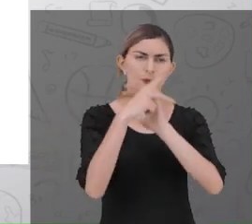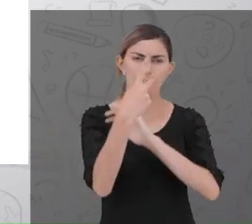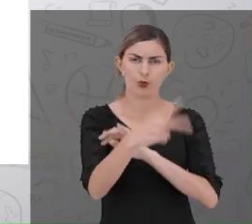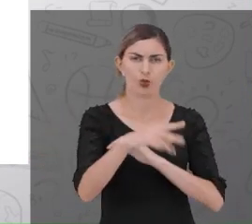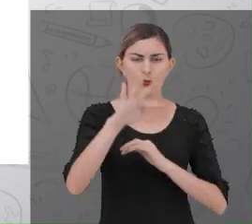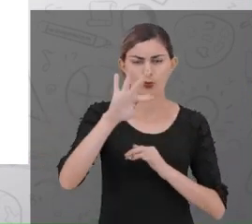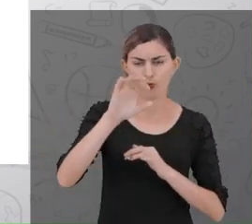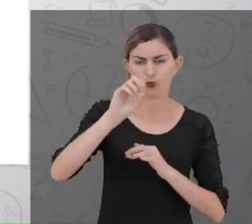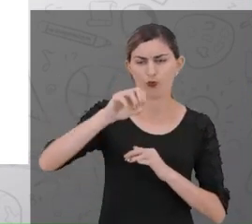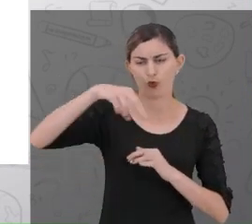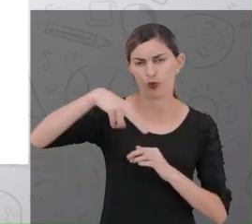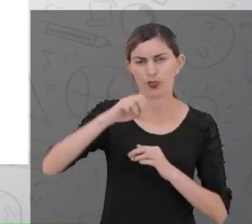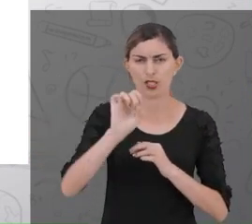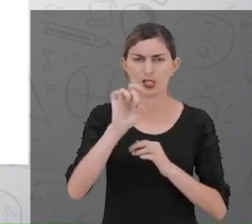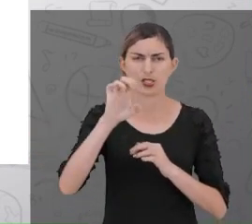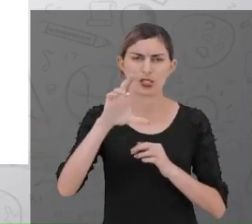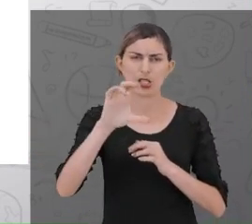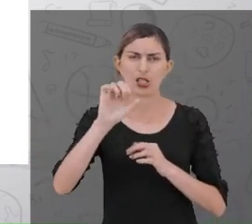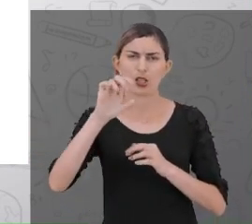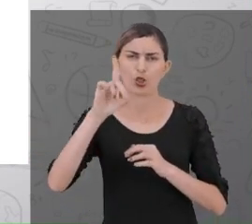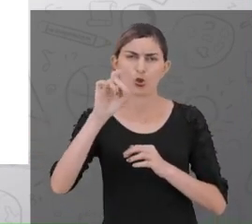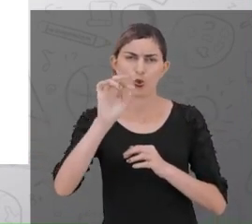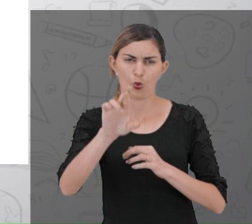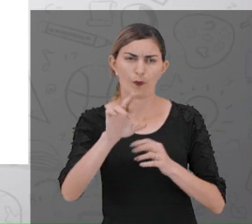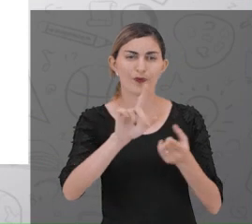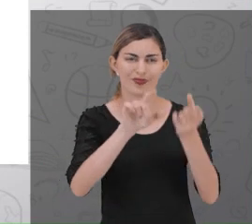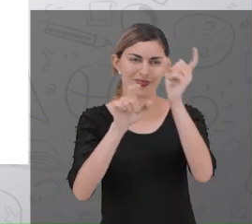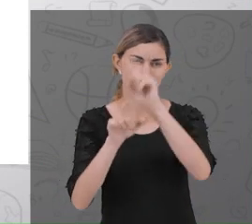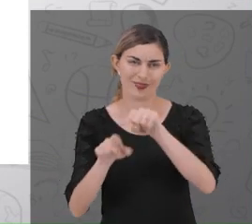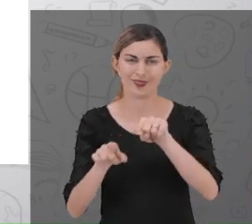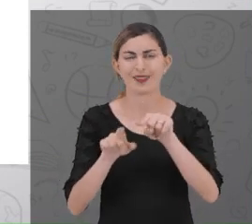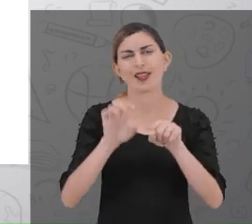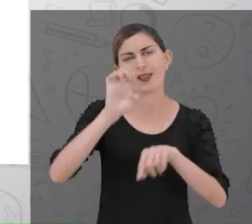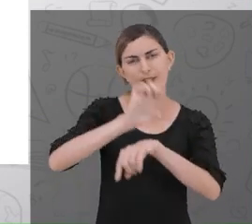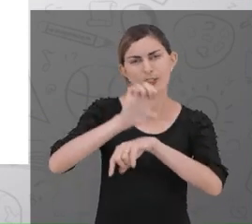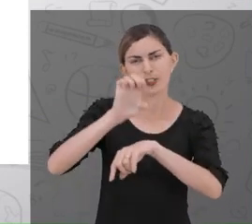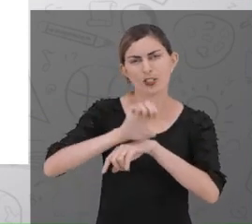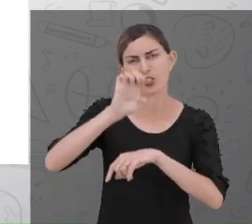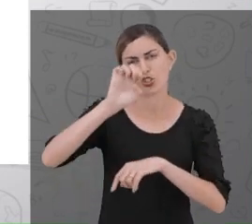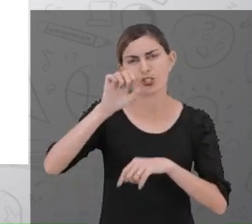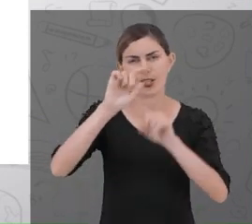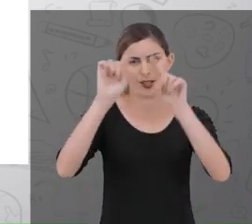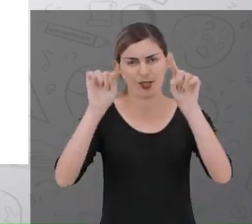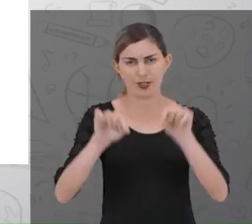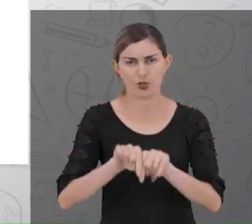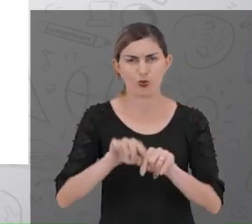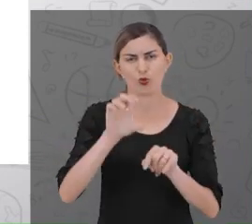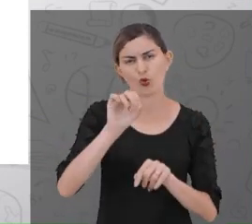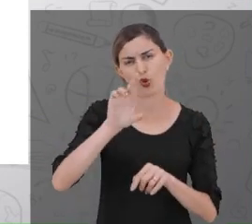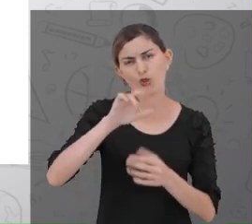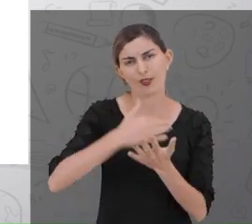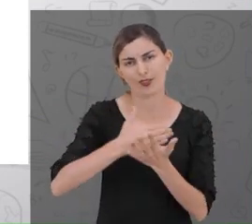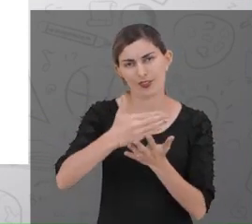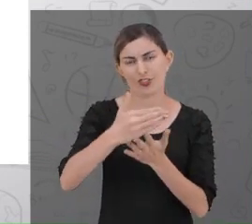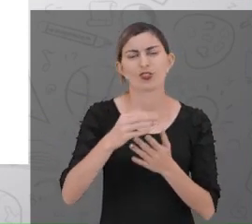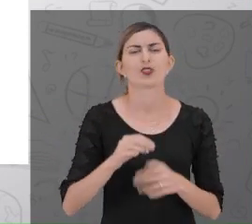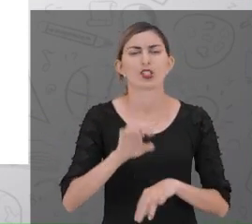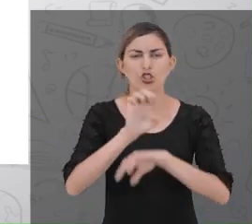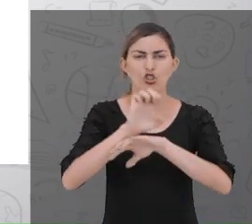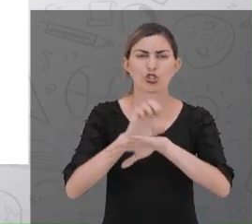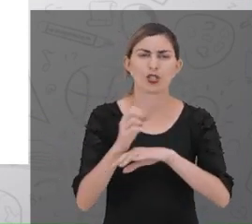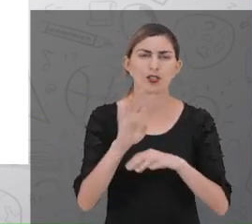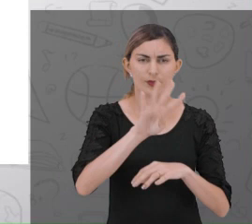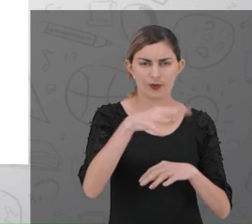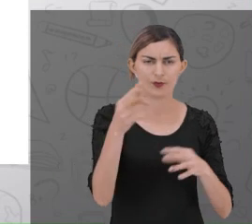para ele, para o fornecedor. O mesmo foi feito para a coluna estado-origem, onde nós criamos